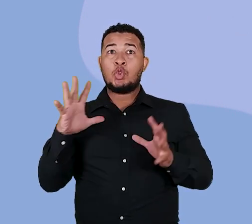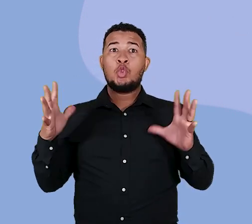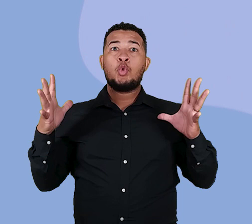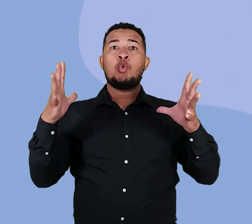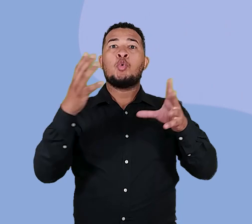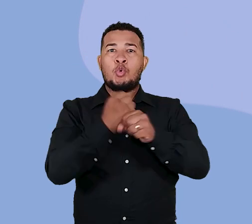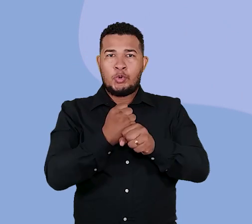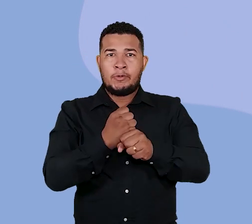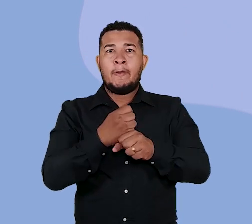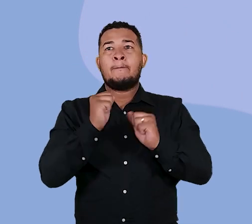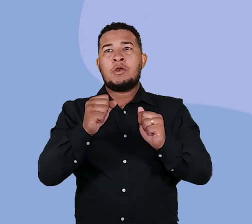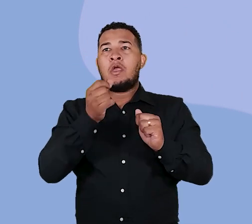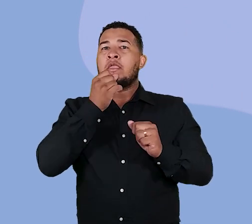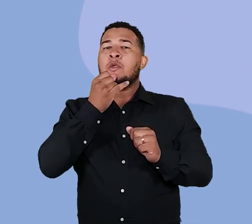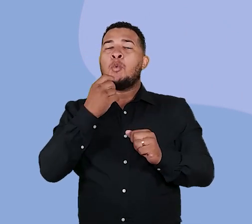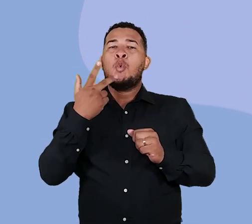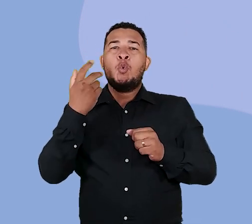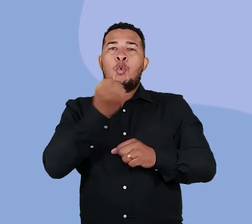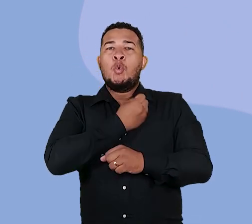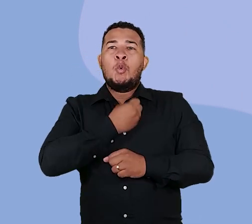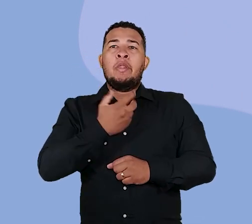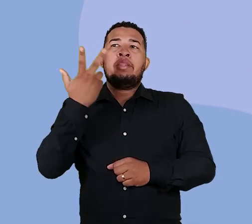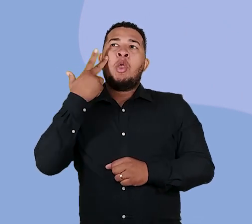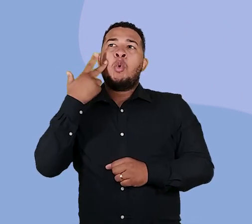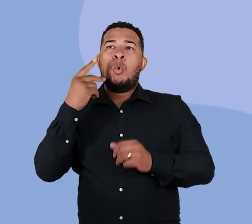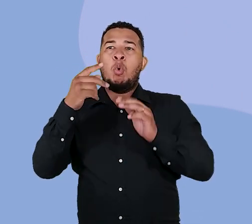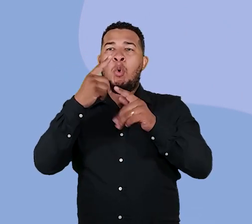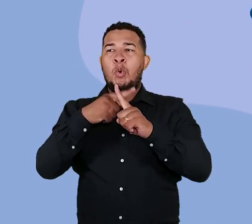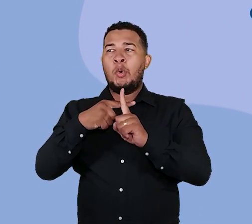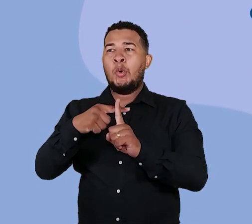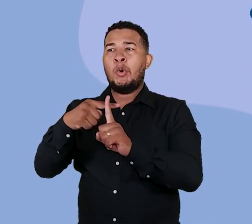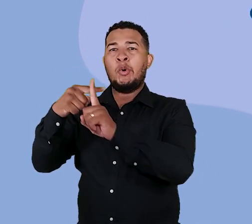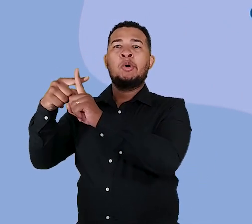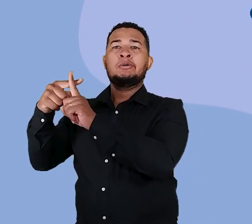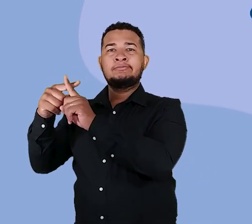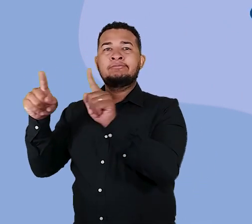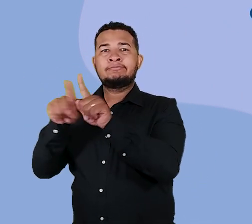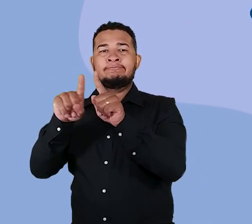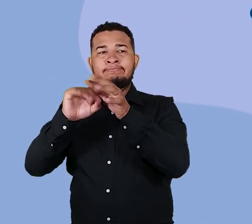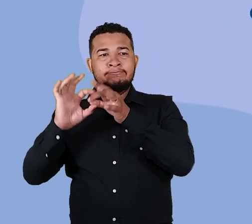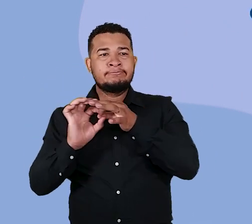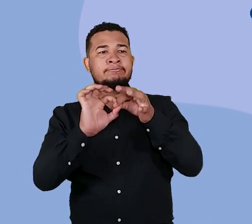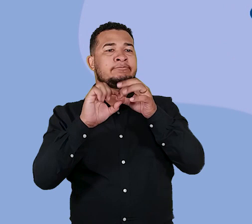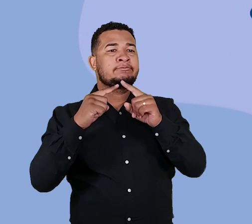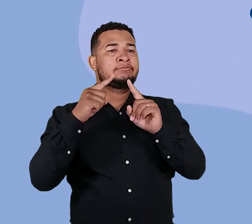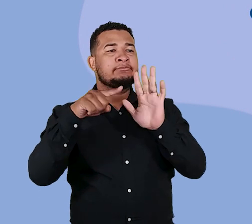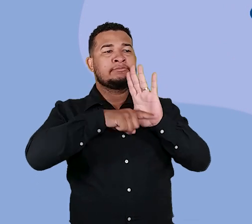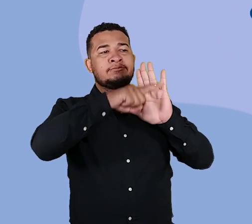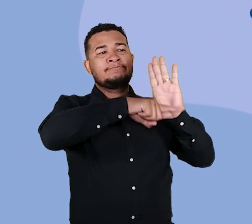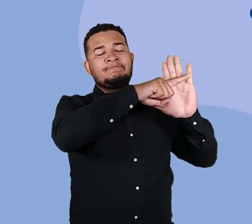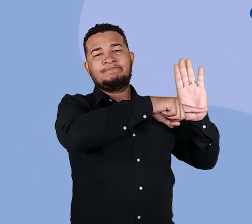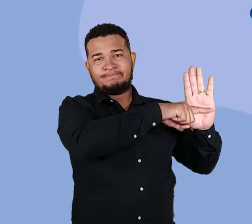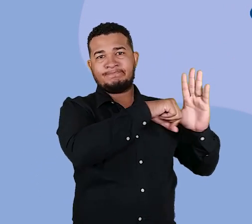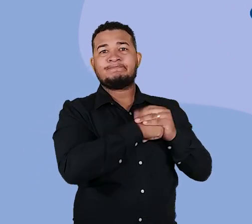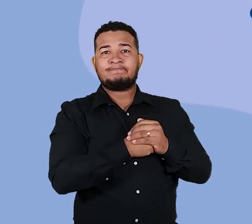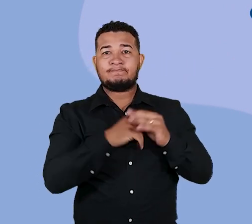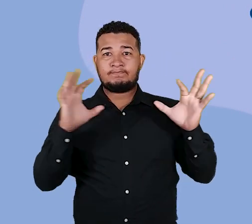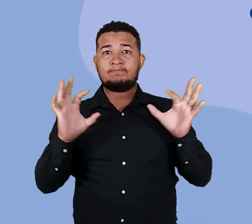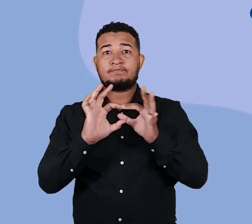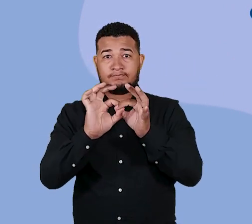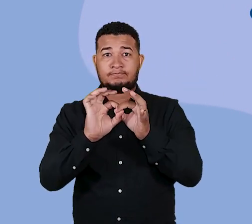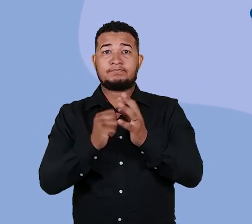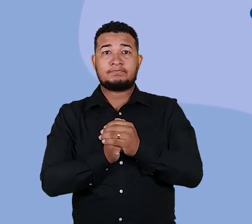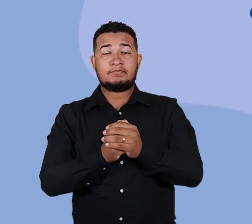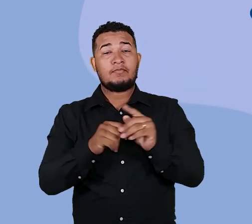naturais e os seus opostos, ou seja, os seus negativos. O asterisco sobrescrito